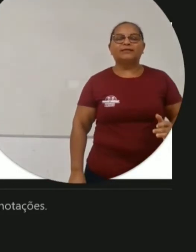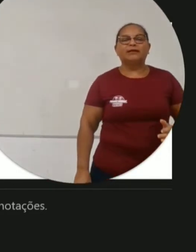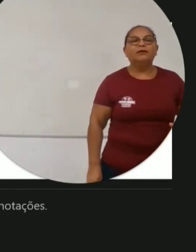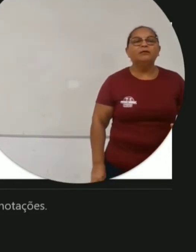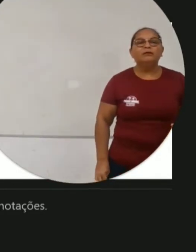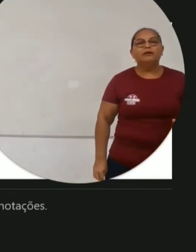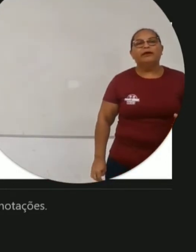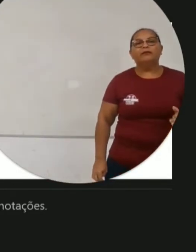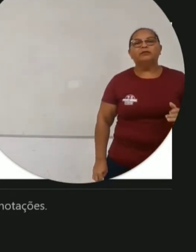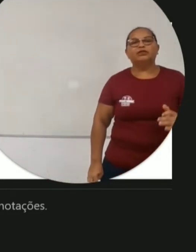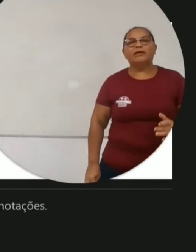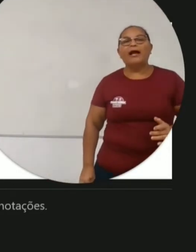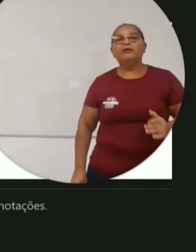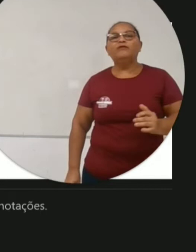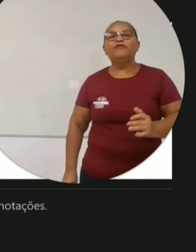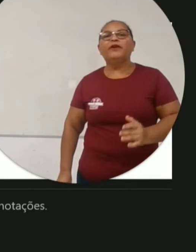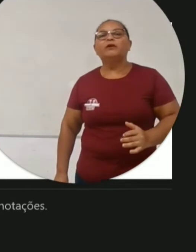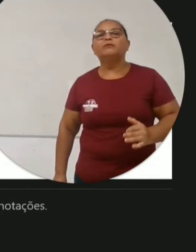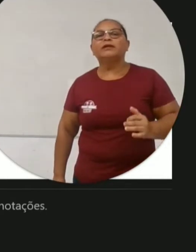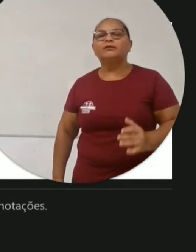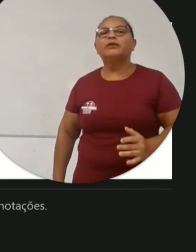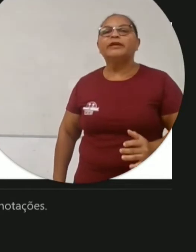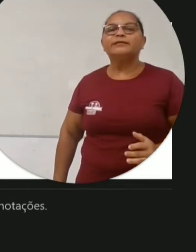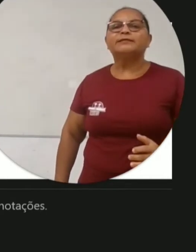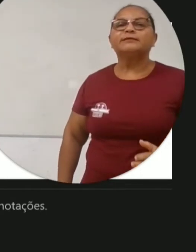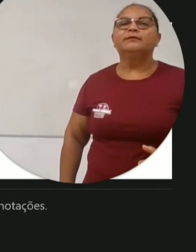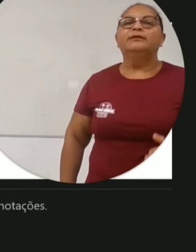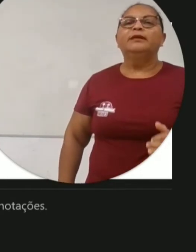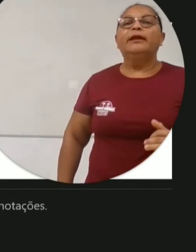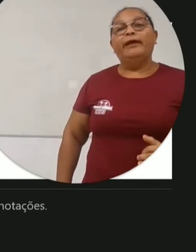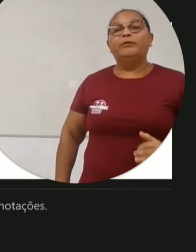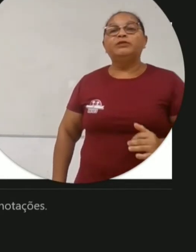ação, é um estado ou um fenômeno da natureza?